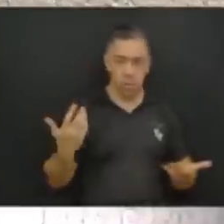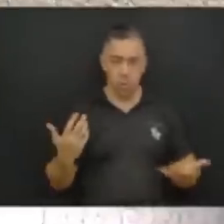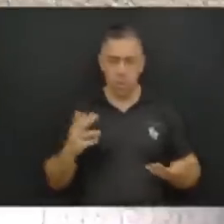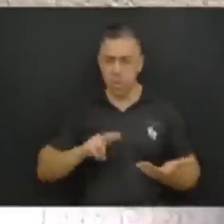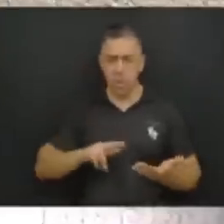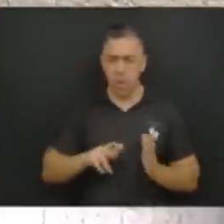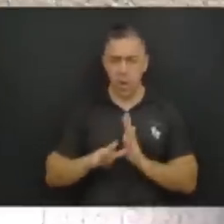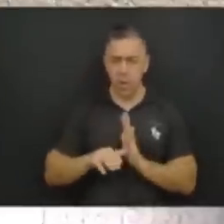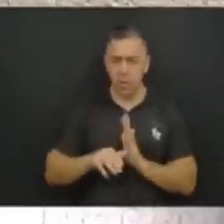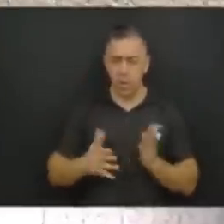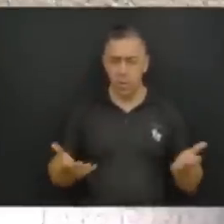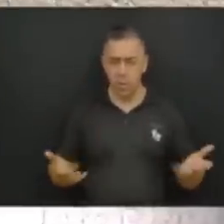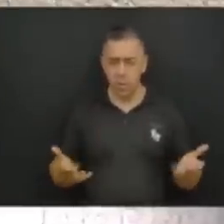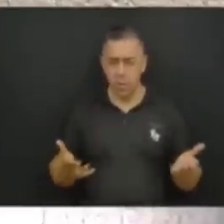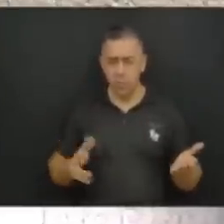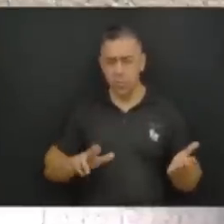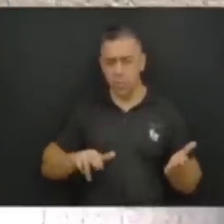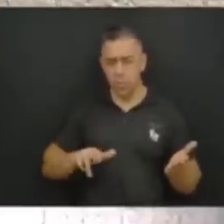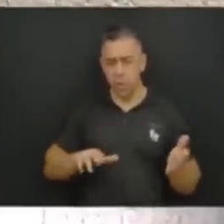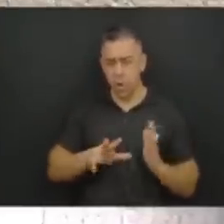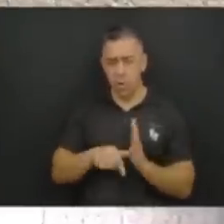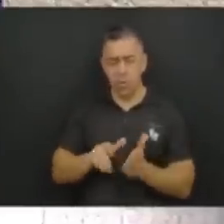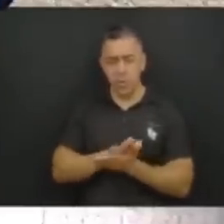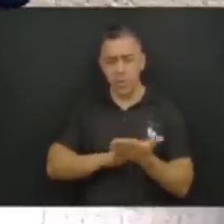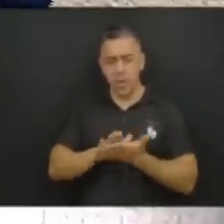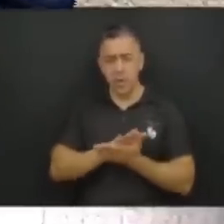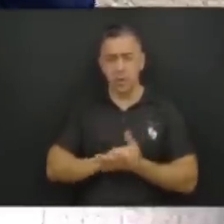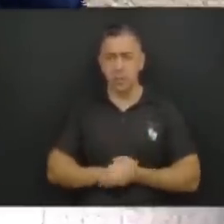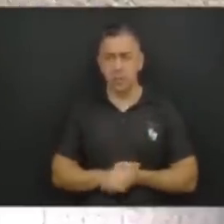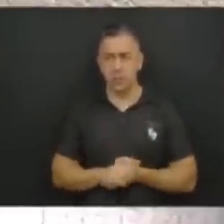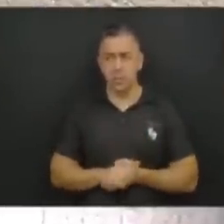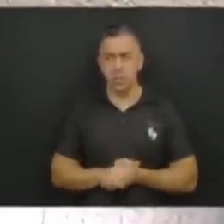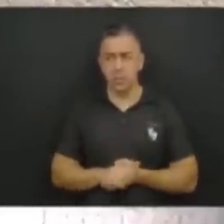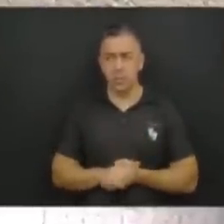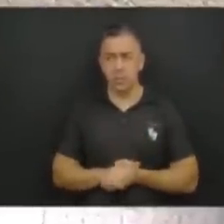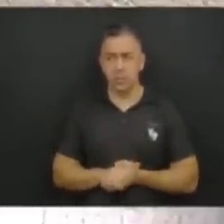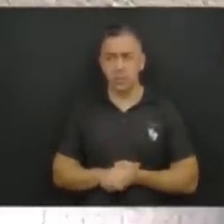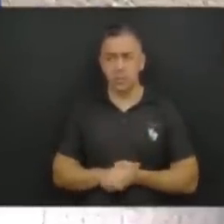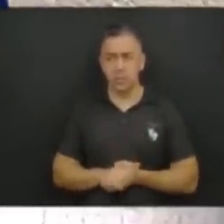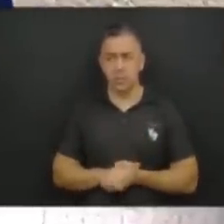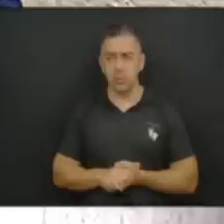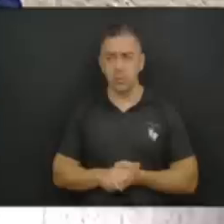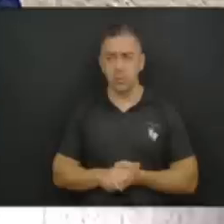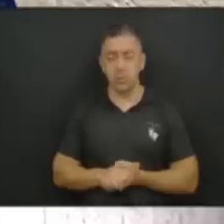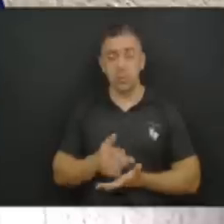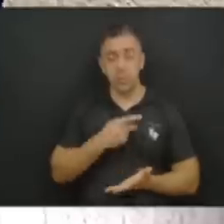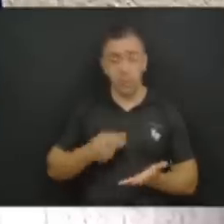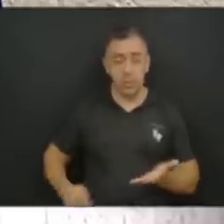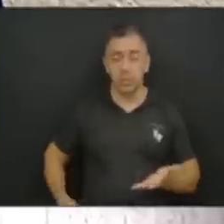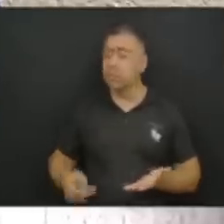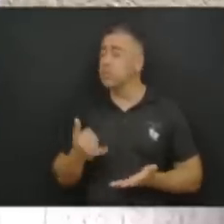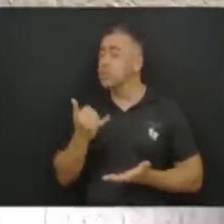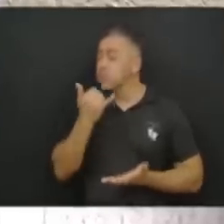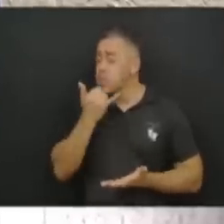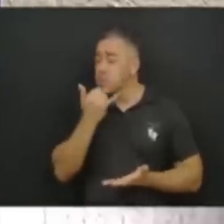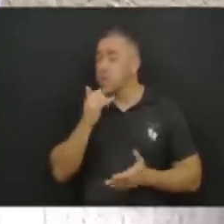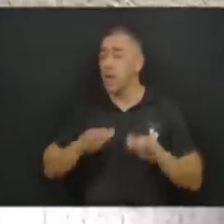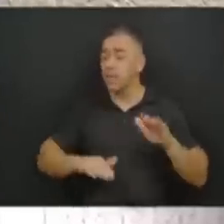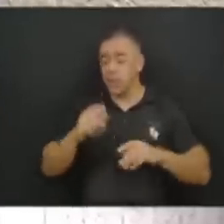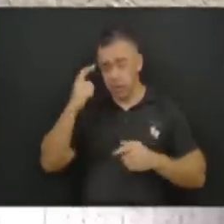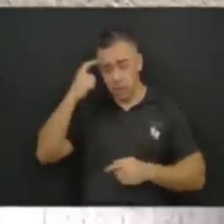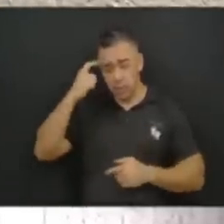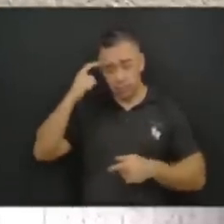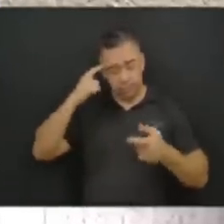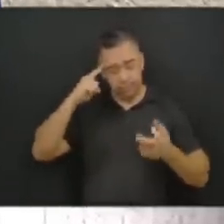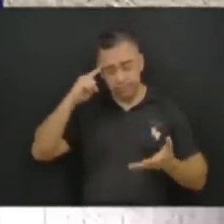aprendido nunca foi Oi brai o seu presidente Desculpe mas eu saio da